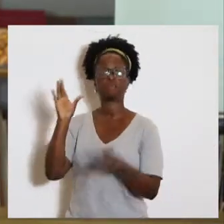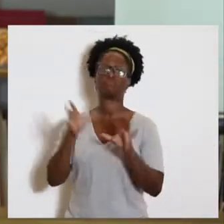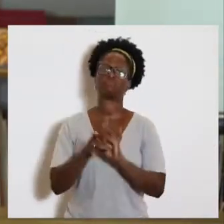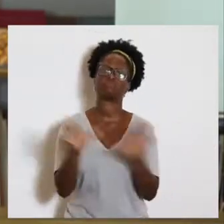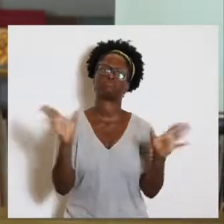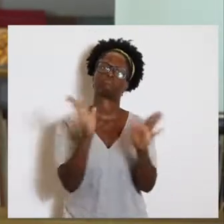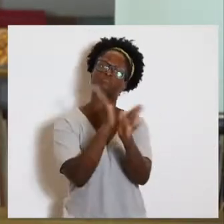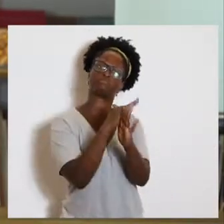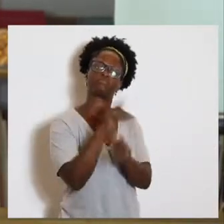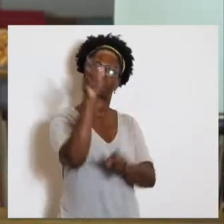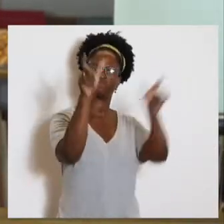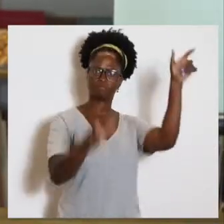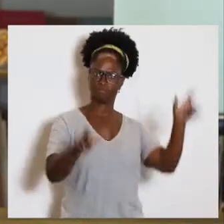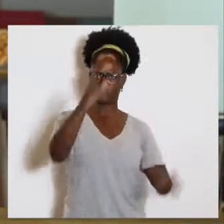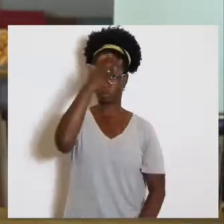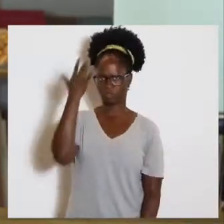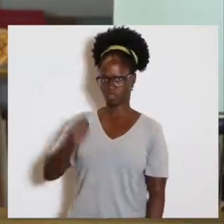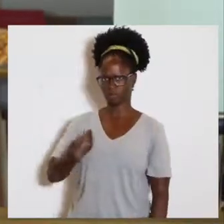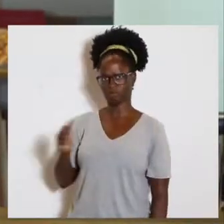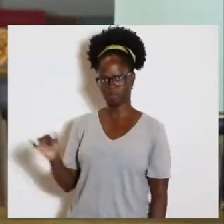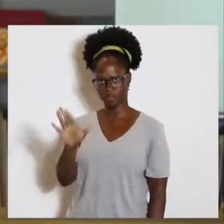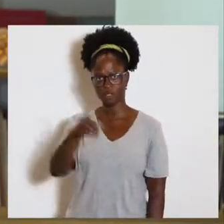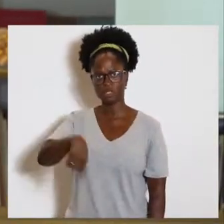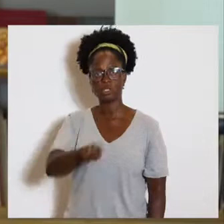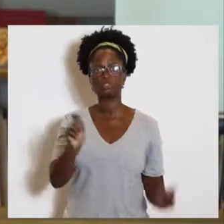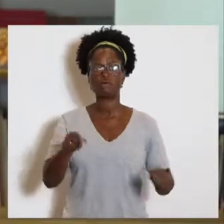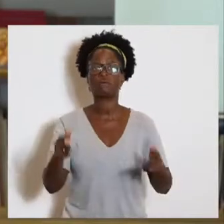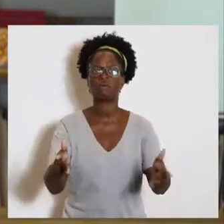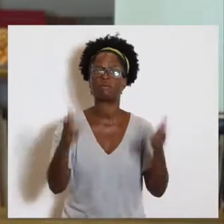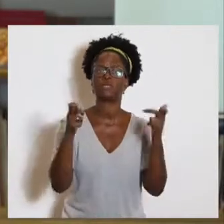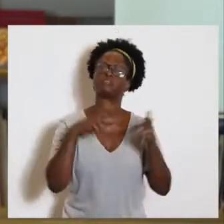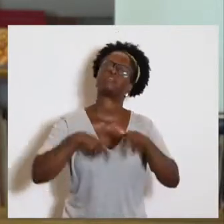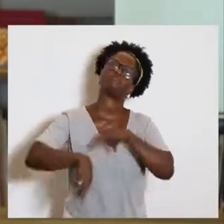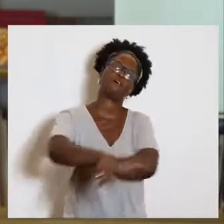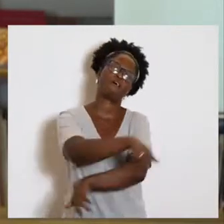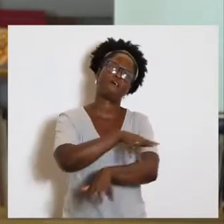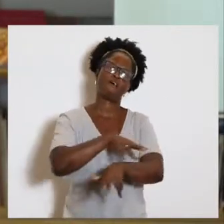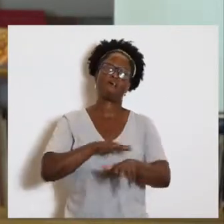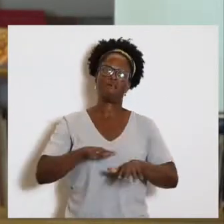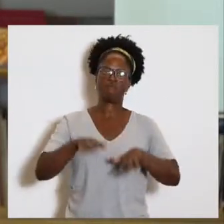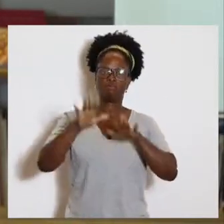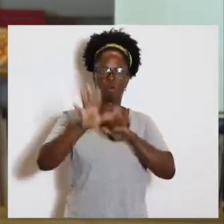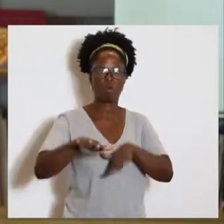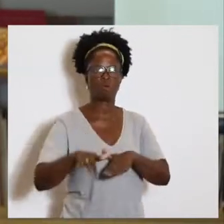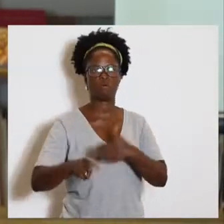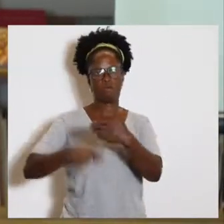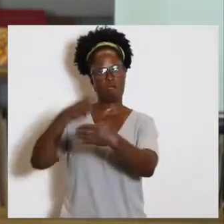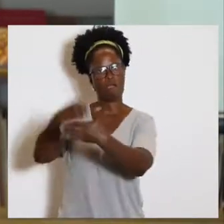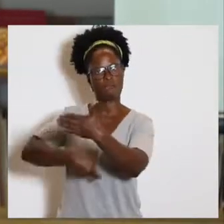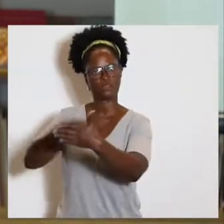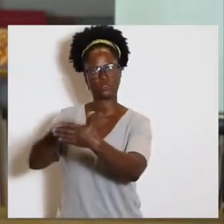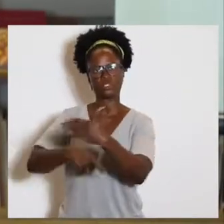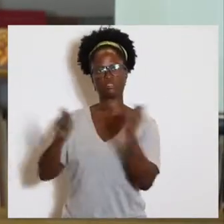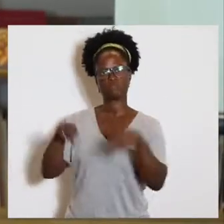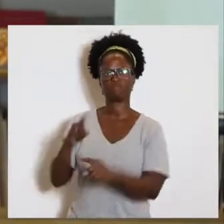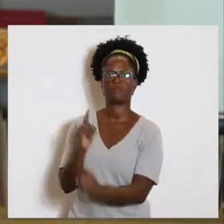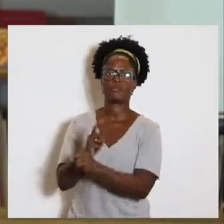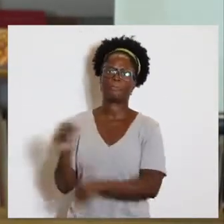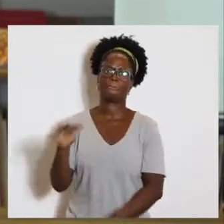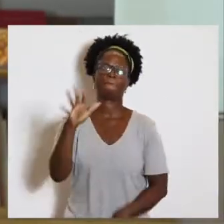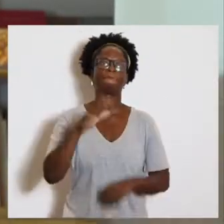aos sujeitos das periferias que nós podemos perceber que vários movimentos estão surgindo em diferentes contas periferias